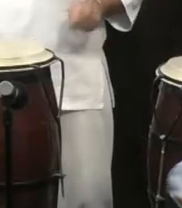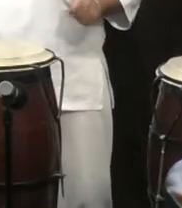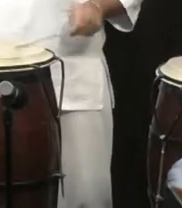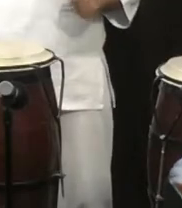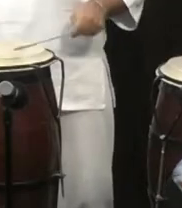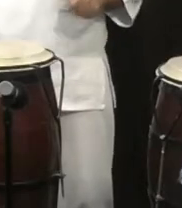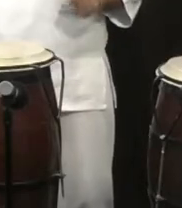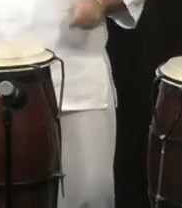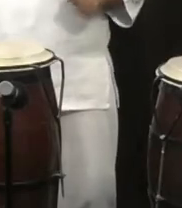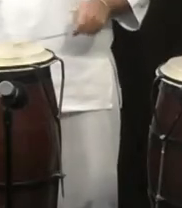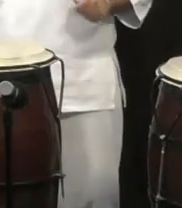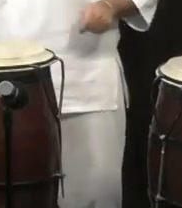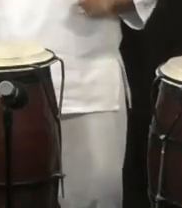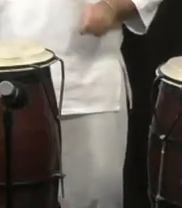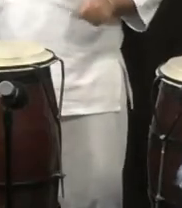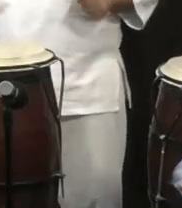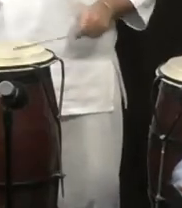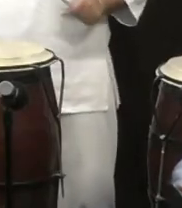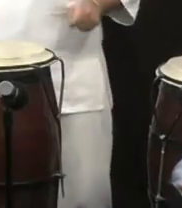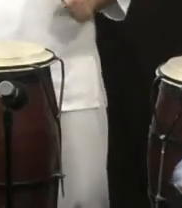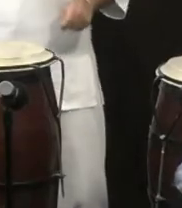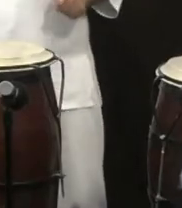E aí